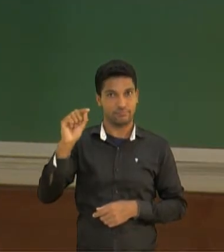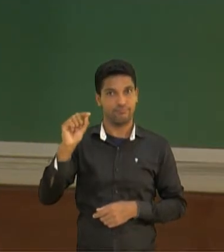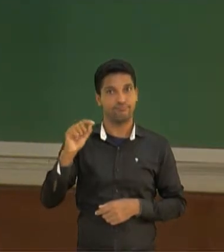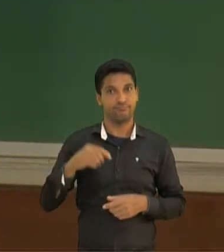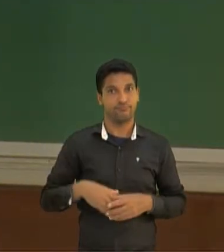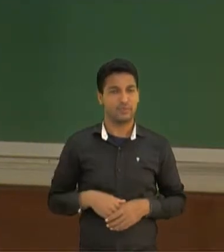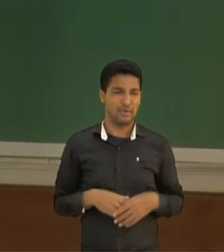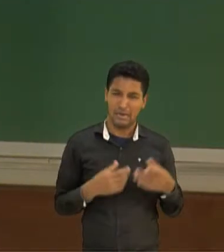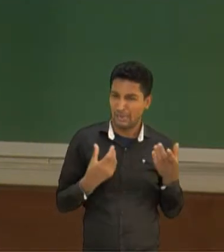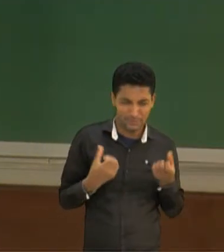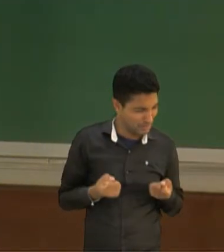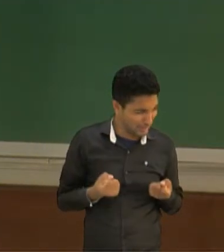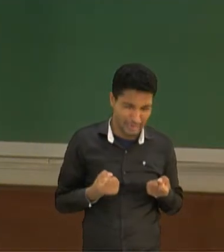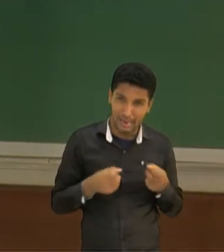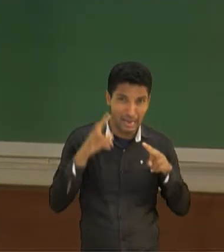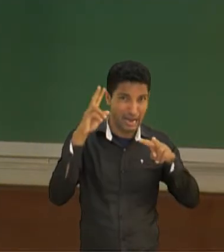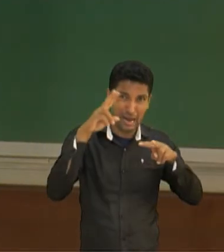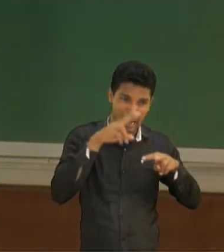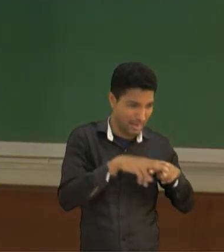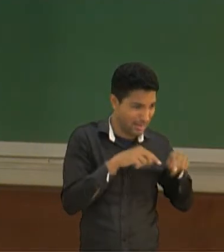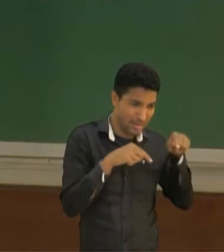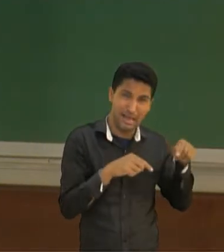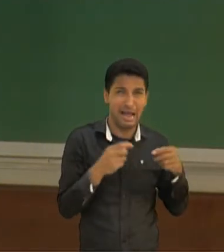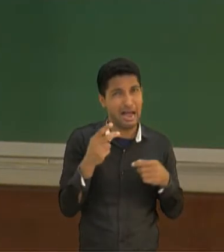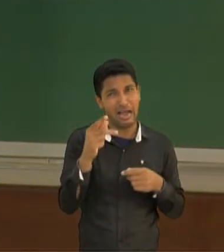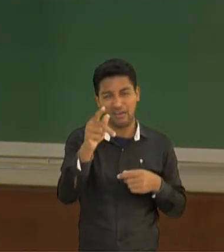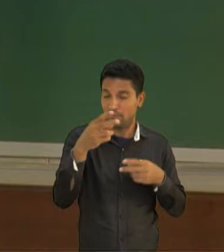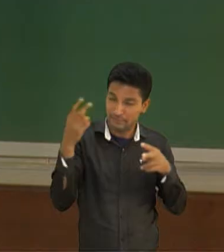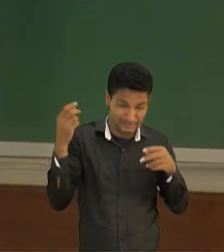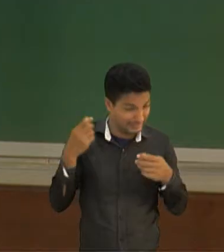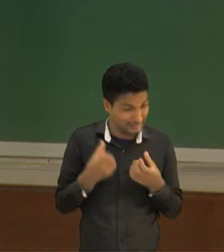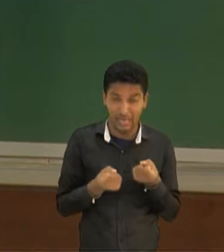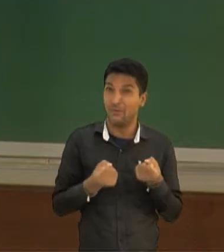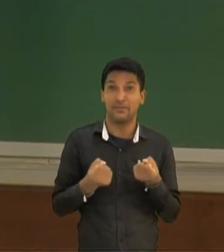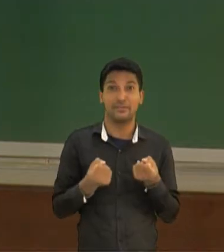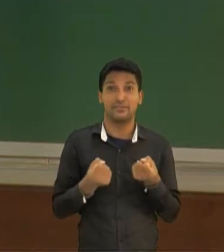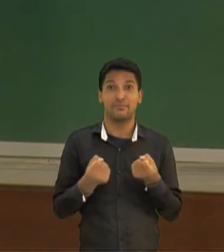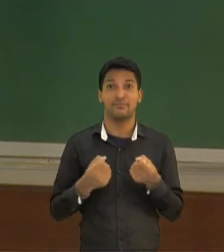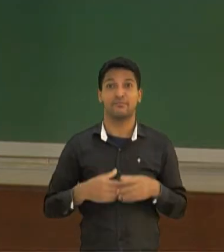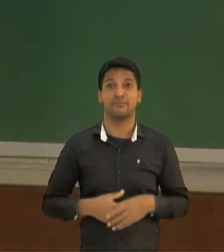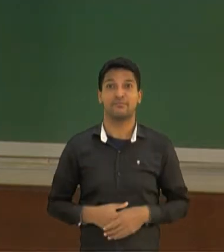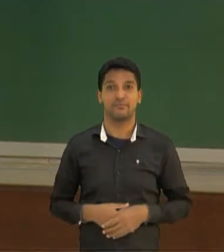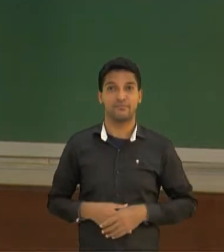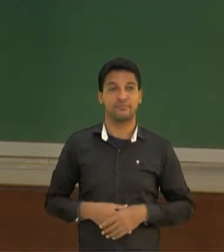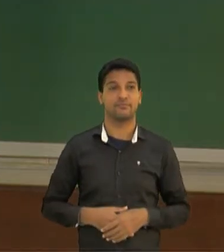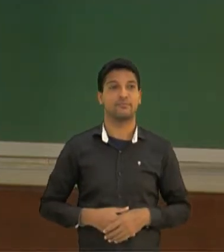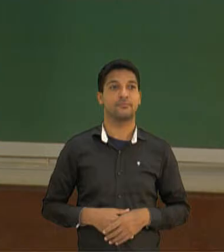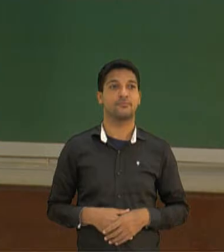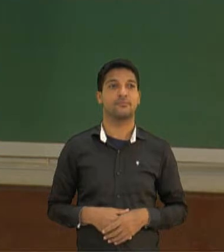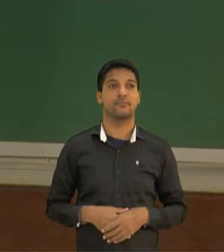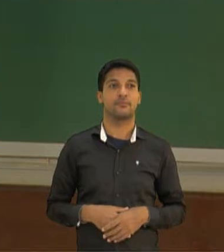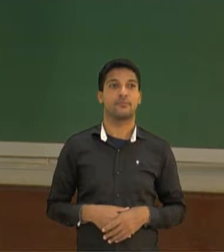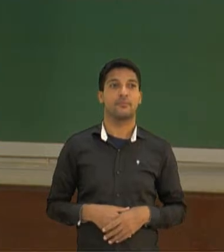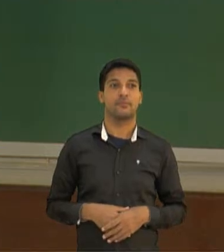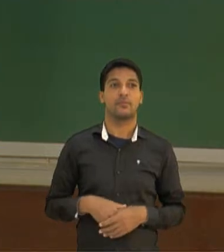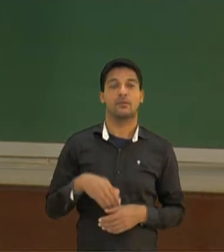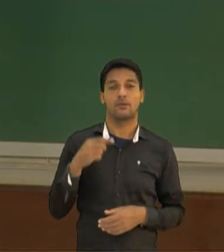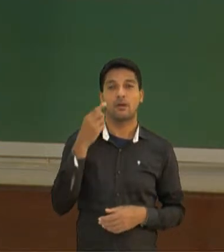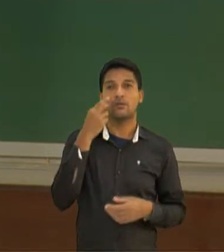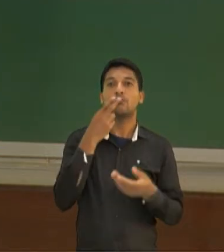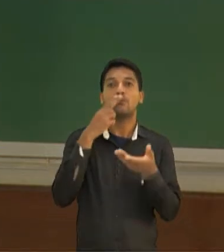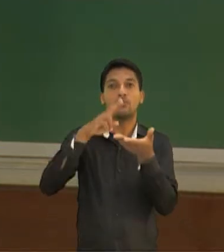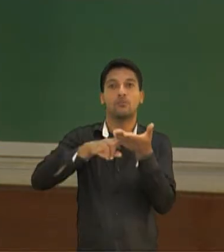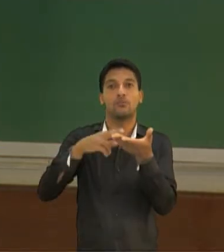que lhe foi entregue, ali, ao que lhe foi imposto, certo? Então, retornando, a gente tem ali como elementos composicionais da carta,